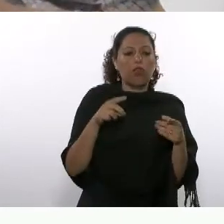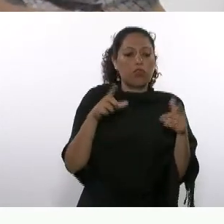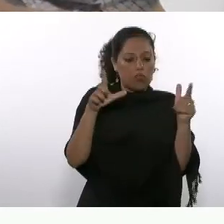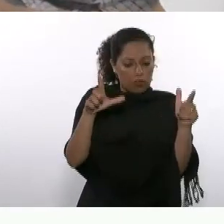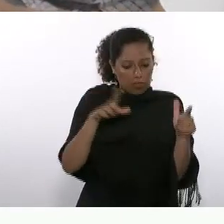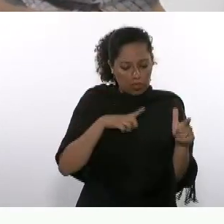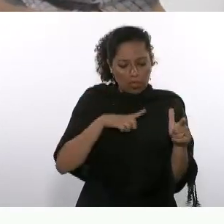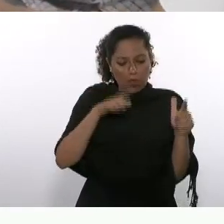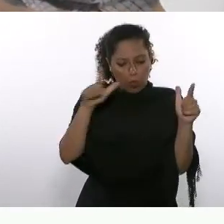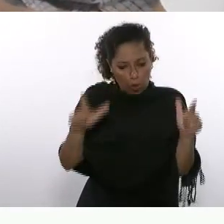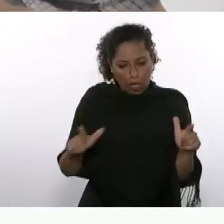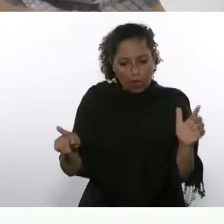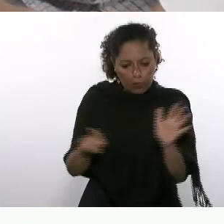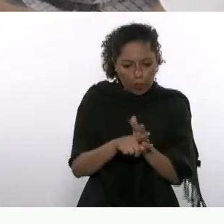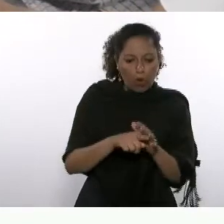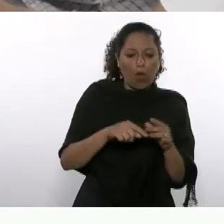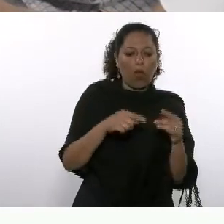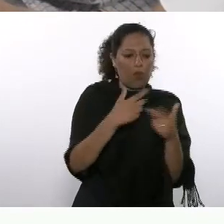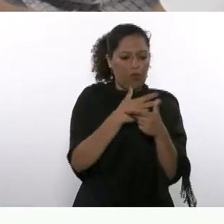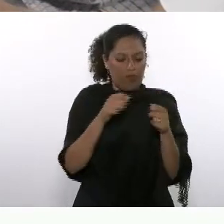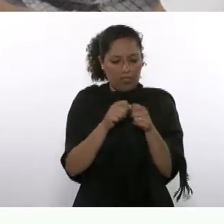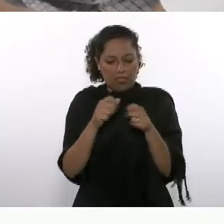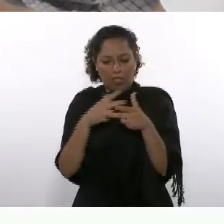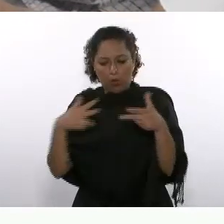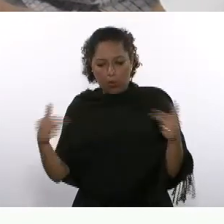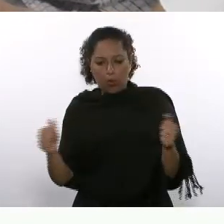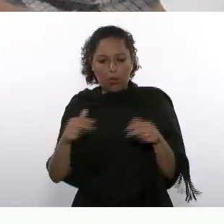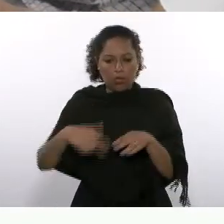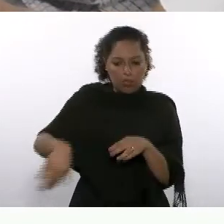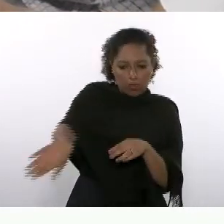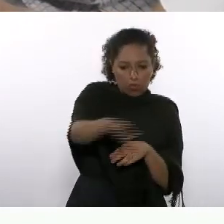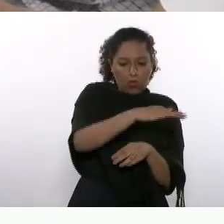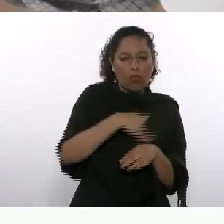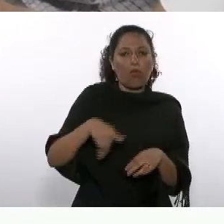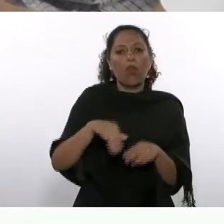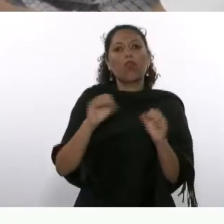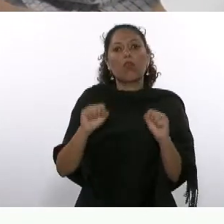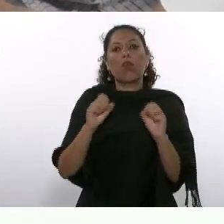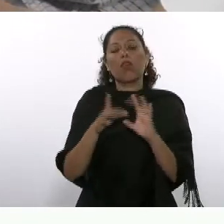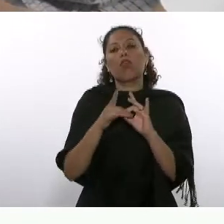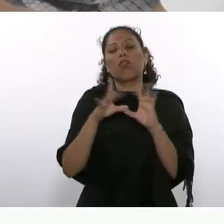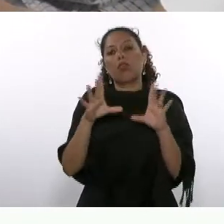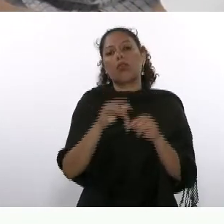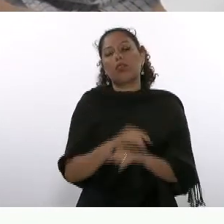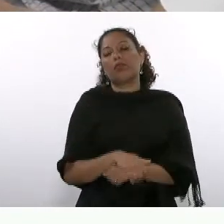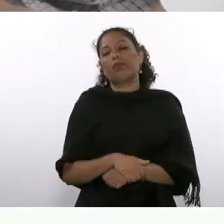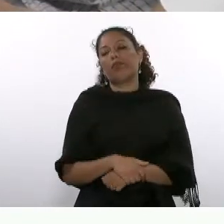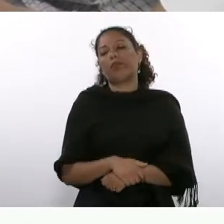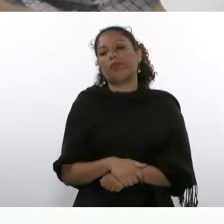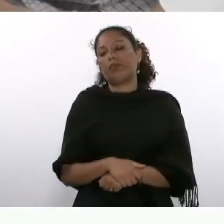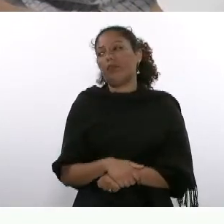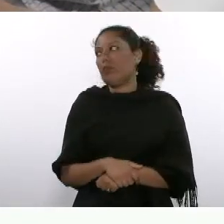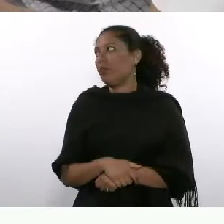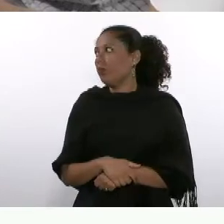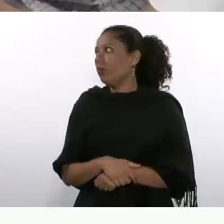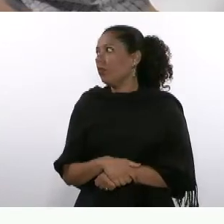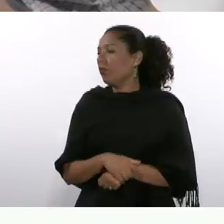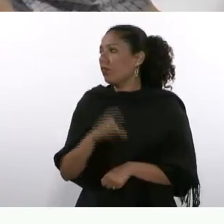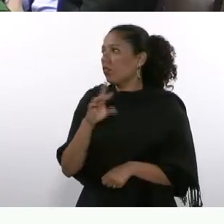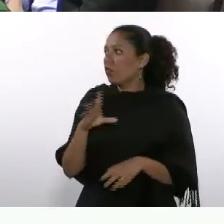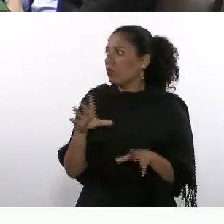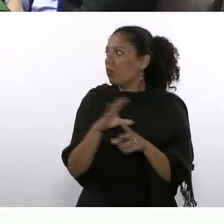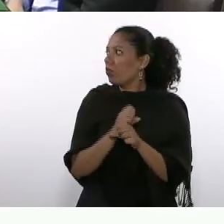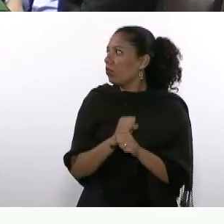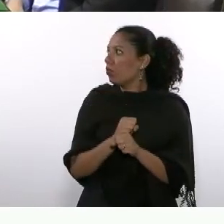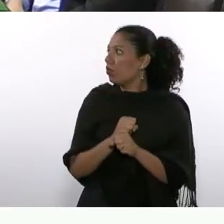de revitalizar o entorno e de manter o entorno, né? Só uma complementação com